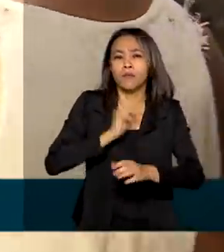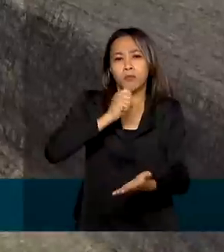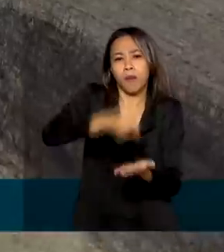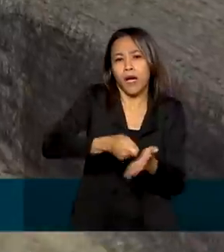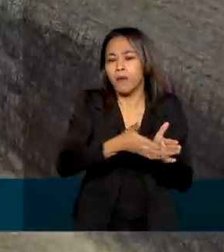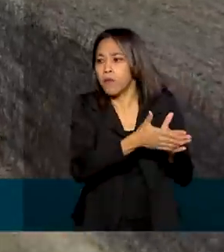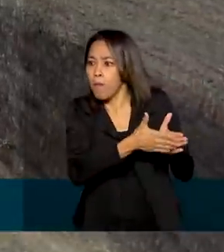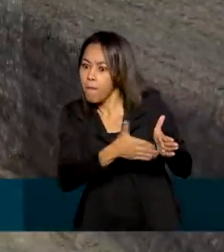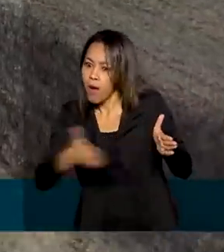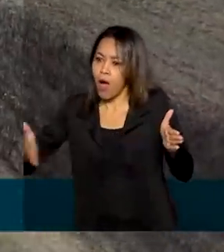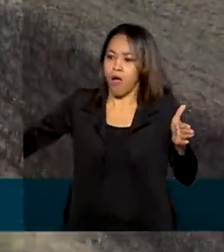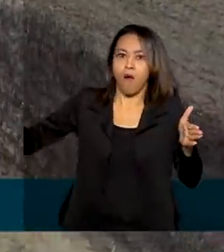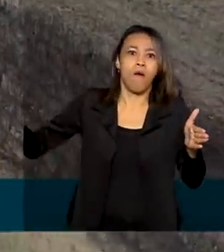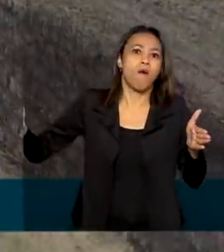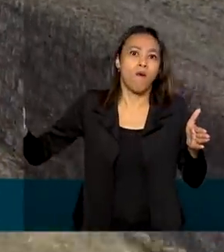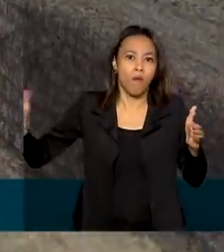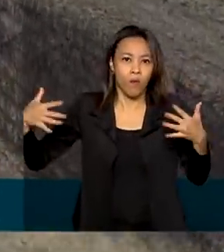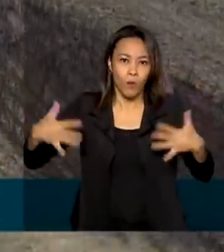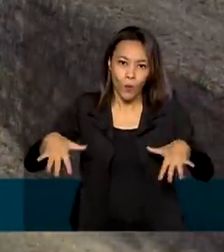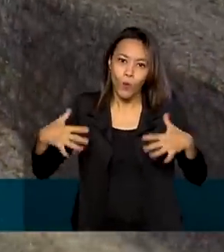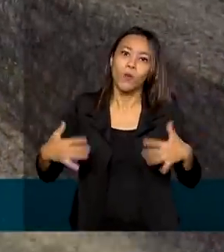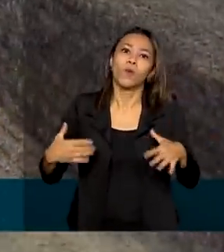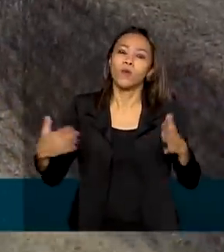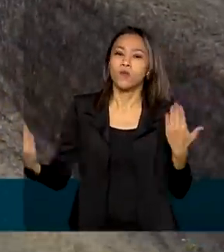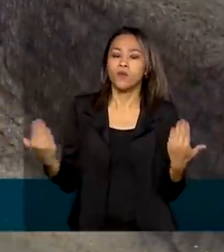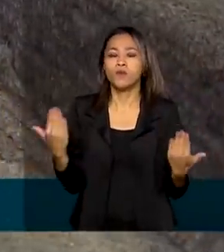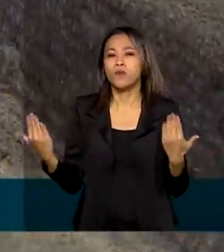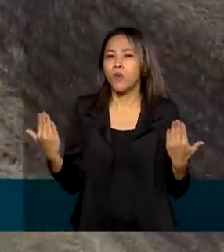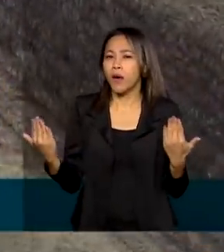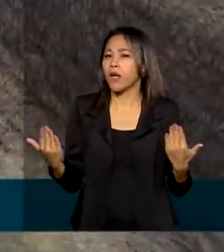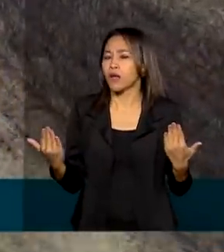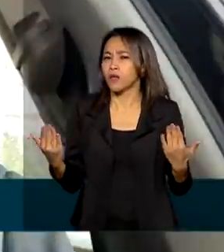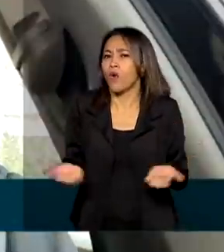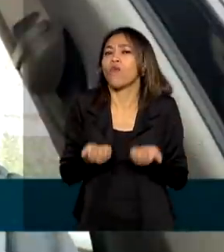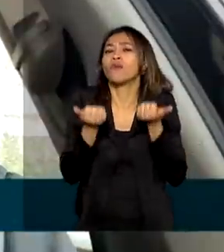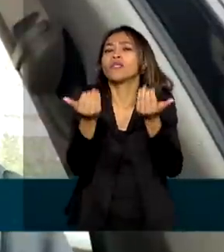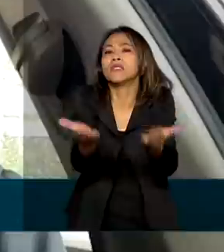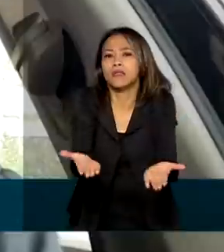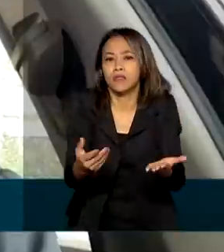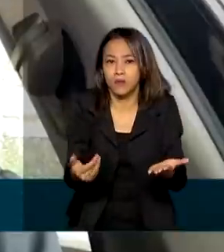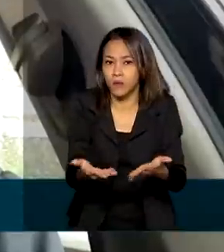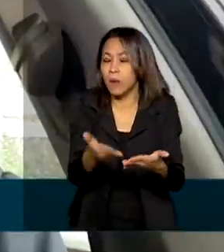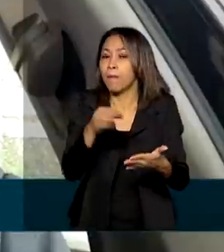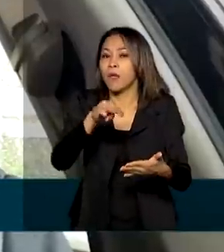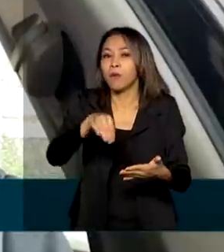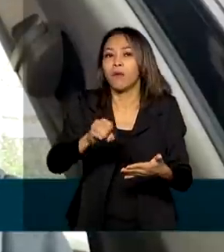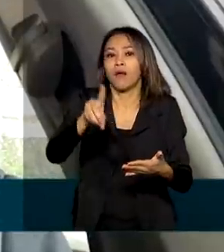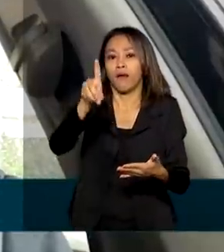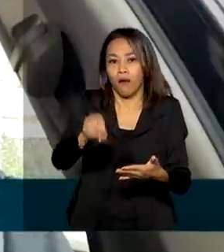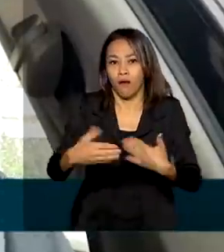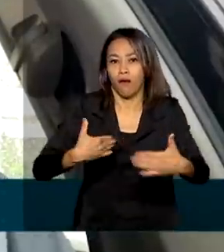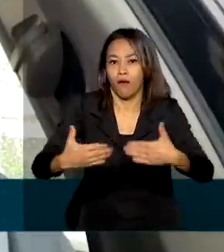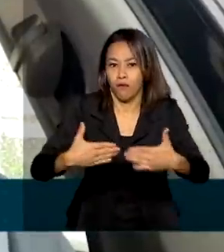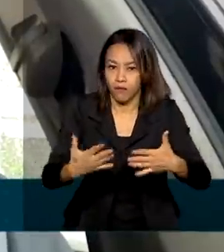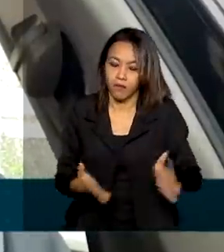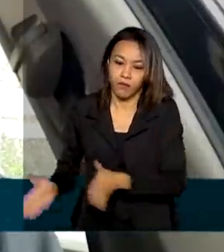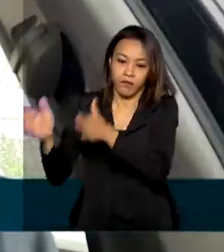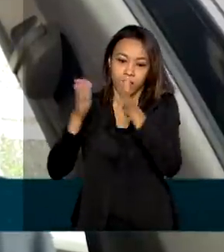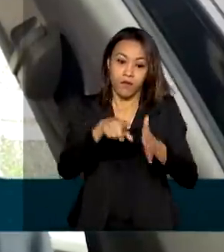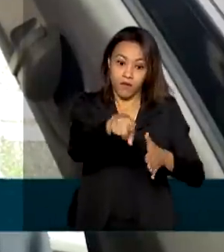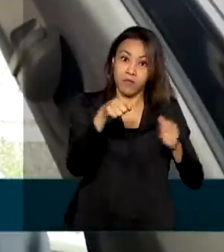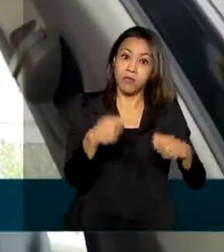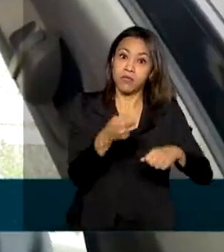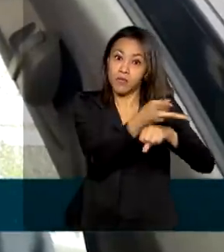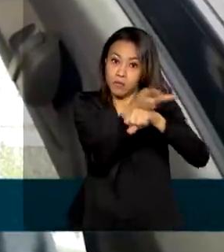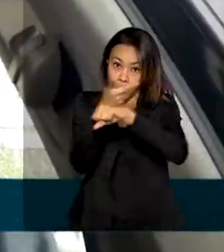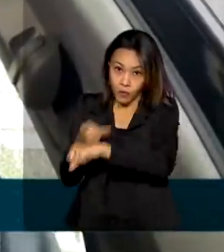prazo de pagamento mais longo do que o oferecido pelo mercado. Devem ir até a agência do